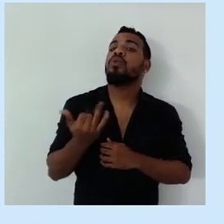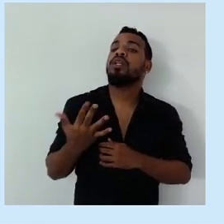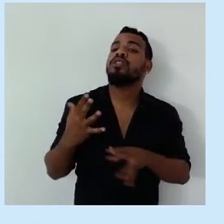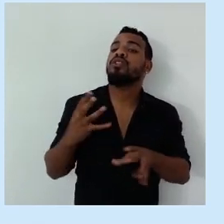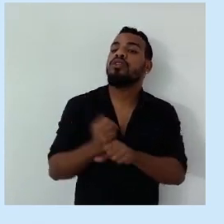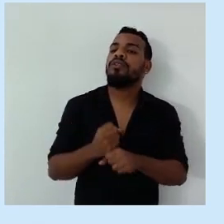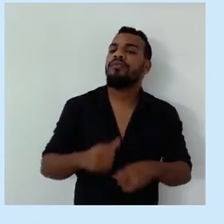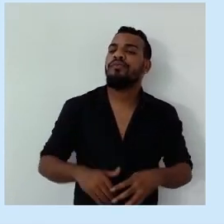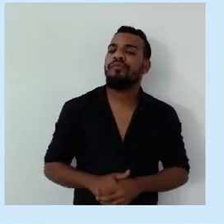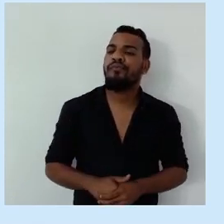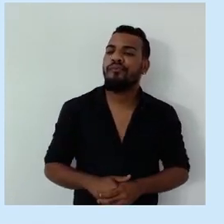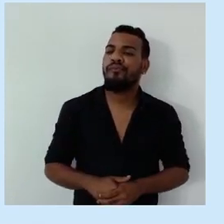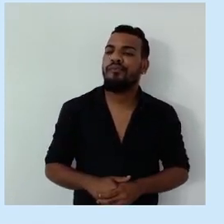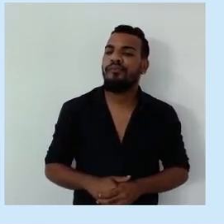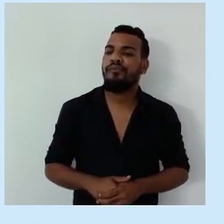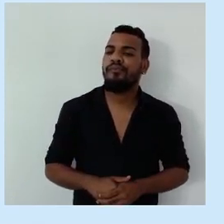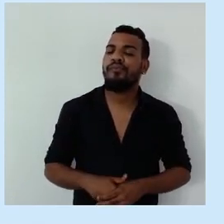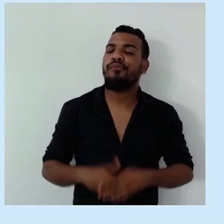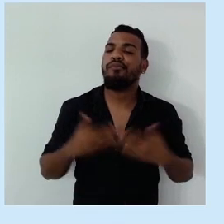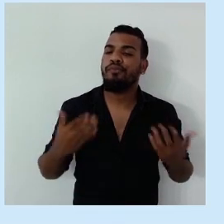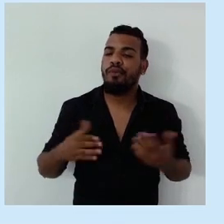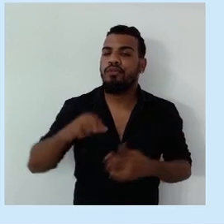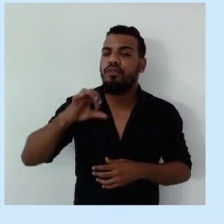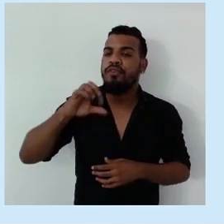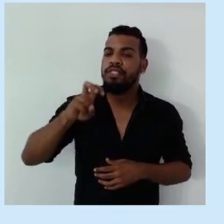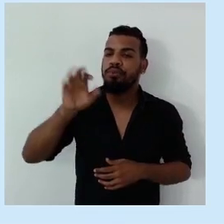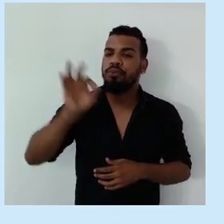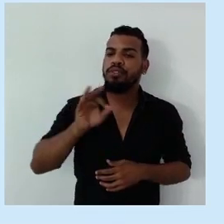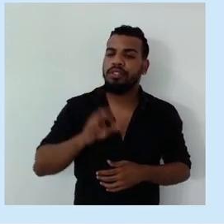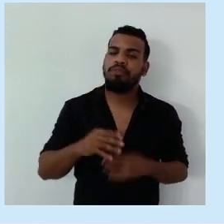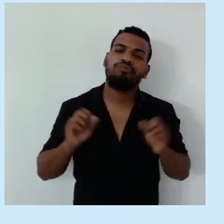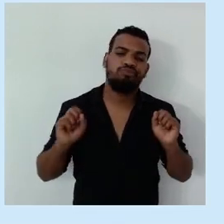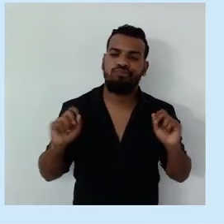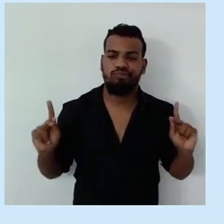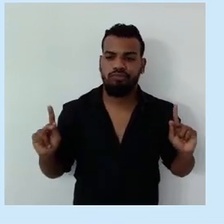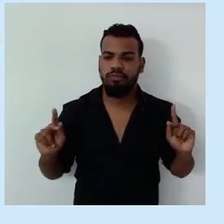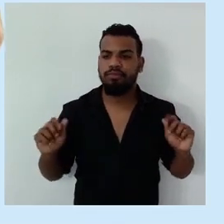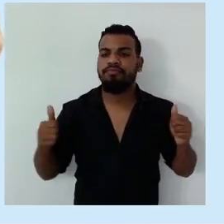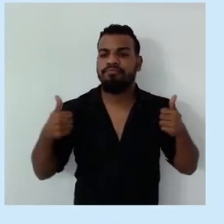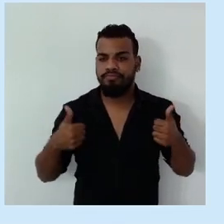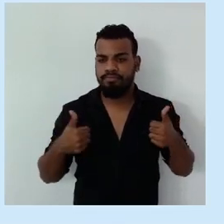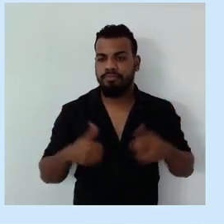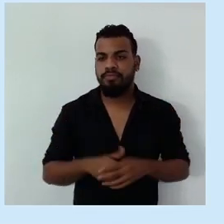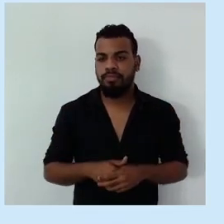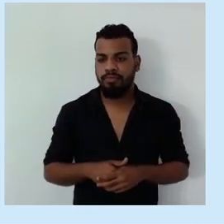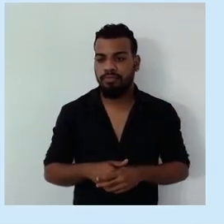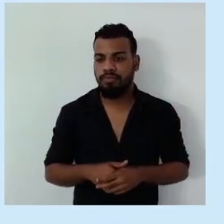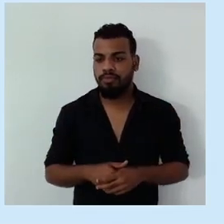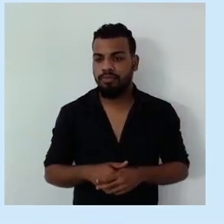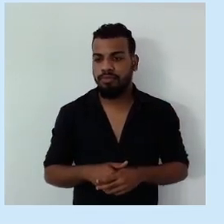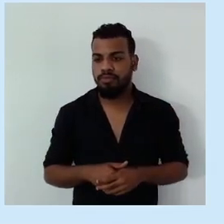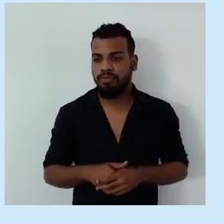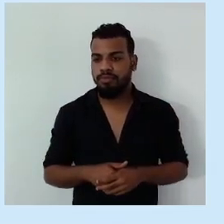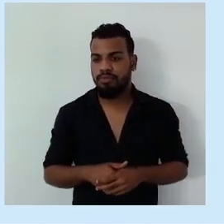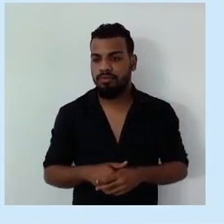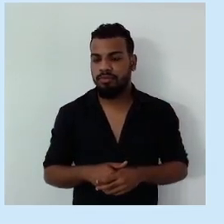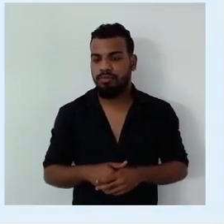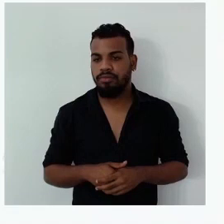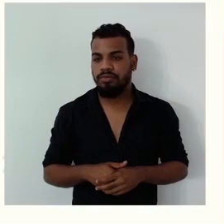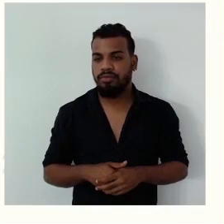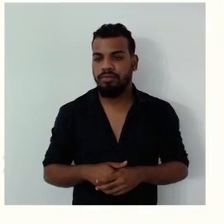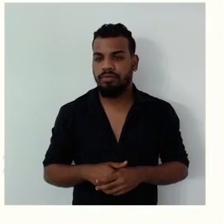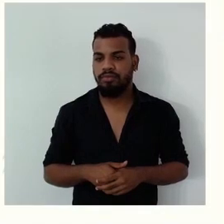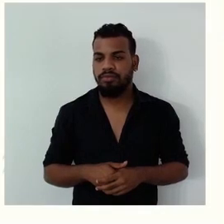total? Ah, você vai dizer 95%. Show de bola. É isso aí. Veja aí na tela principal o